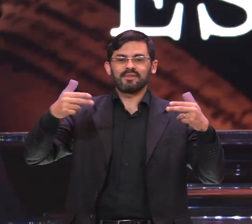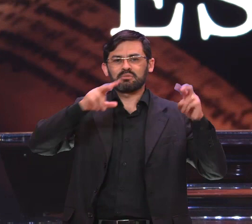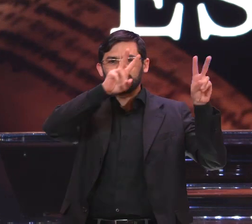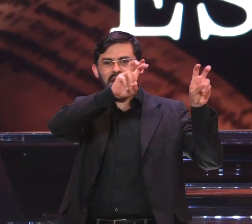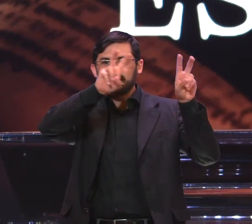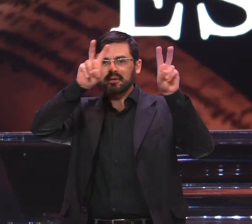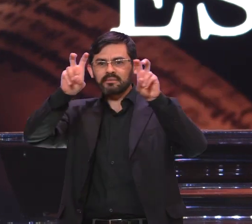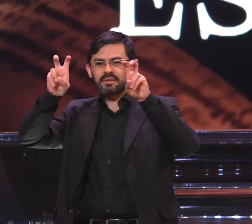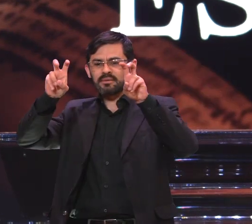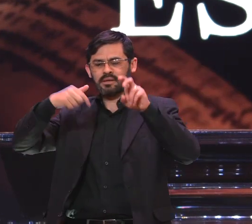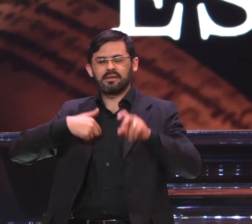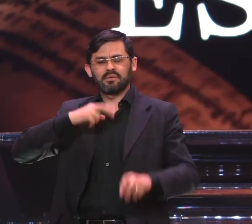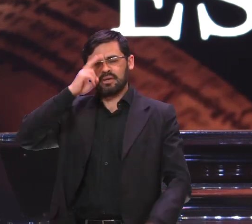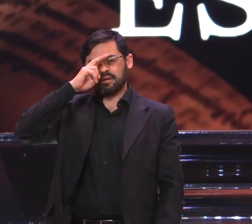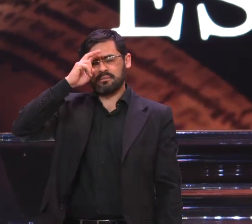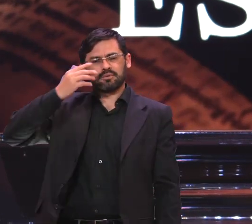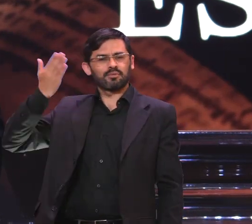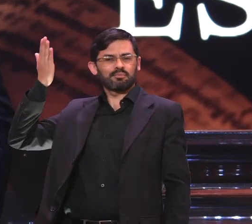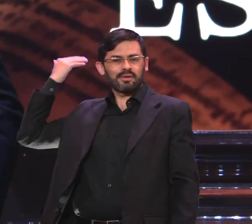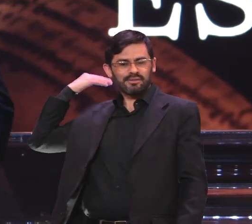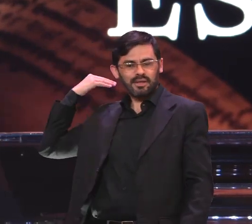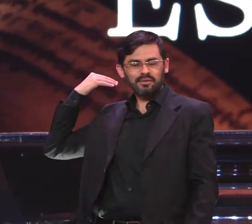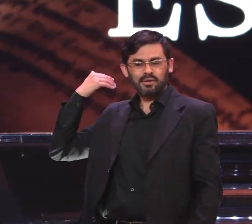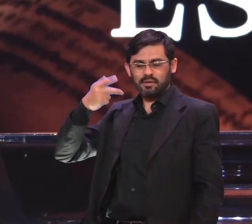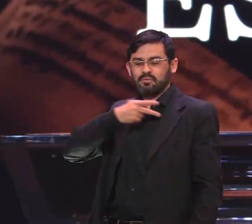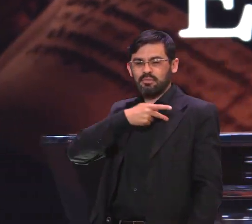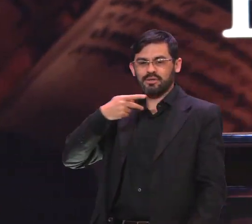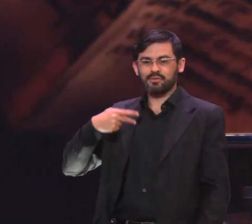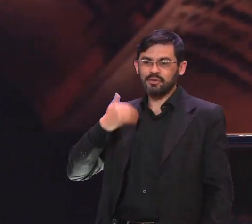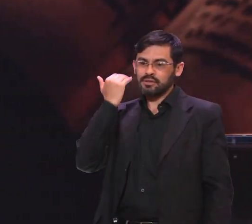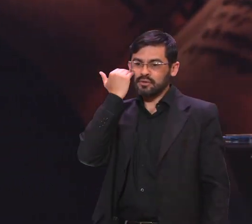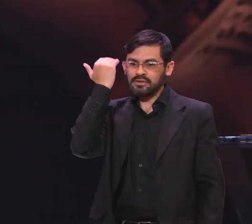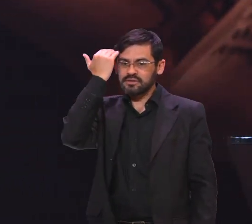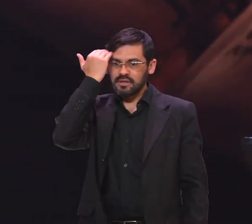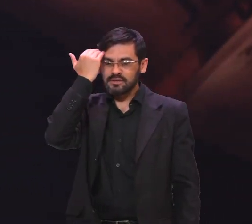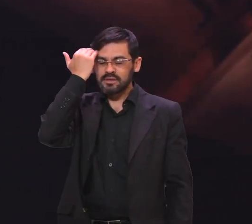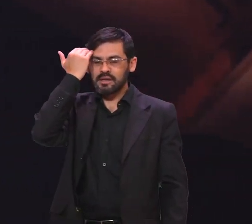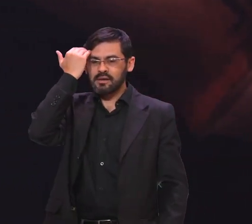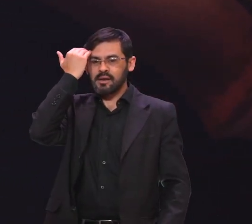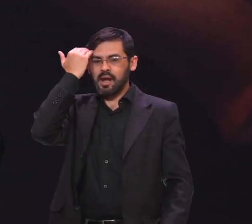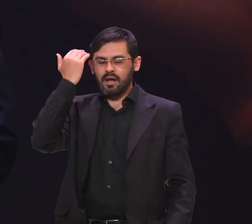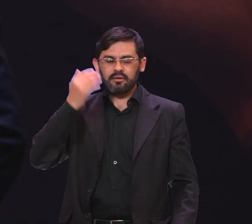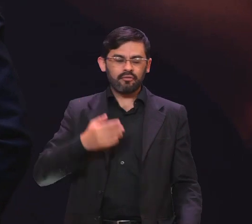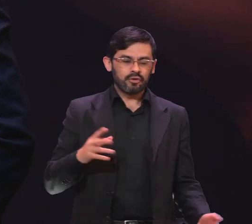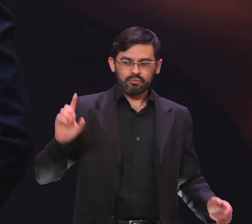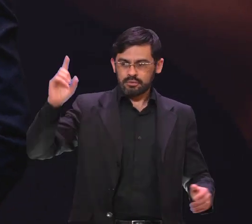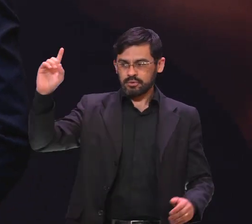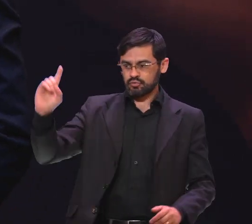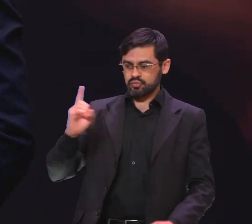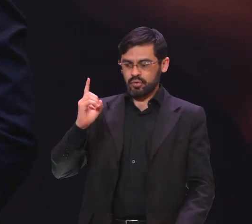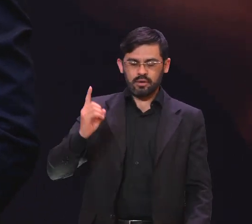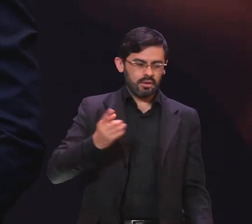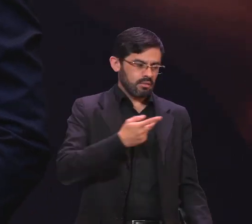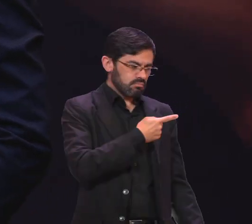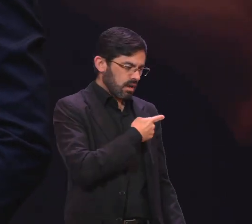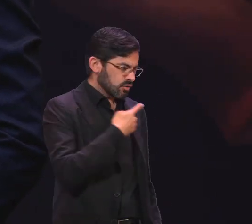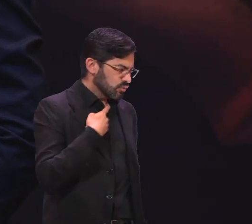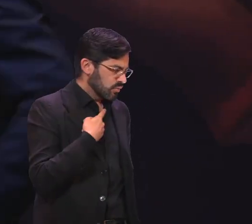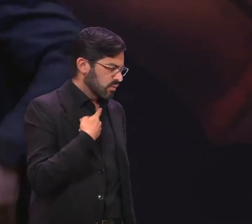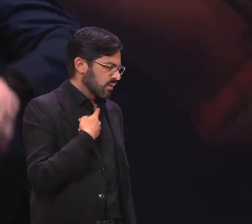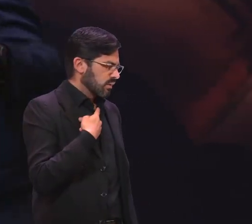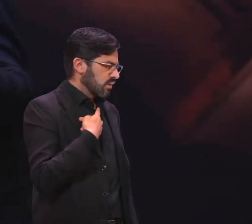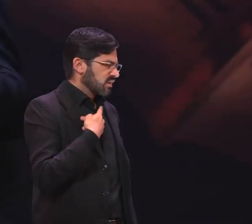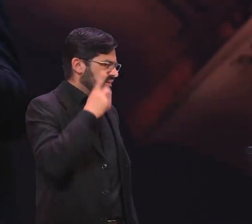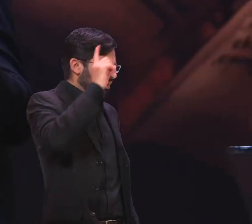quando eu era pastor de adolescentes, e um menino fez um desafio: pastor, Deus fala até sobre cabelo.